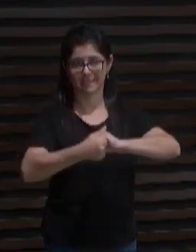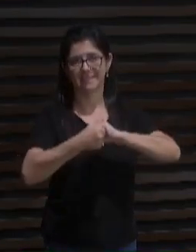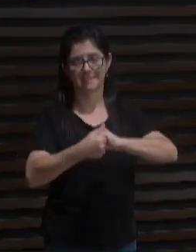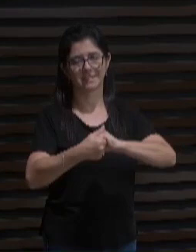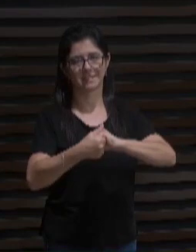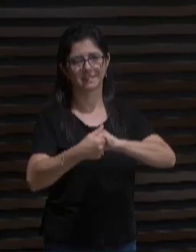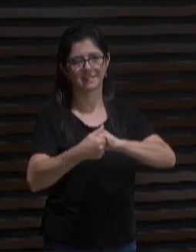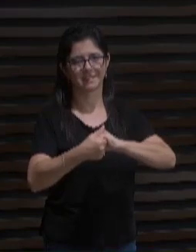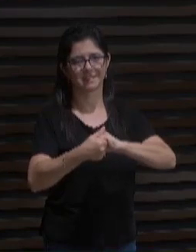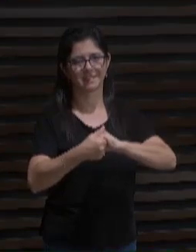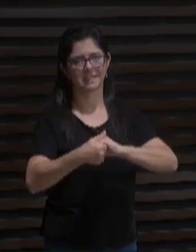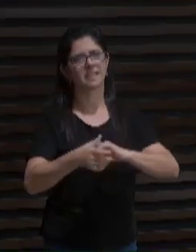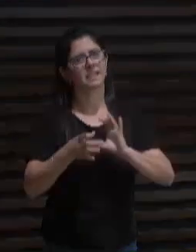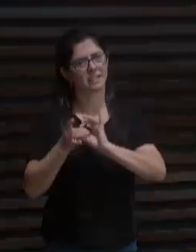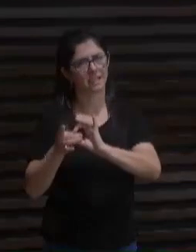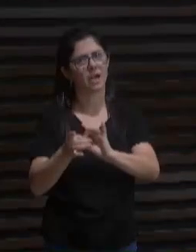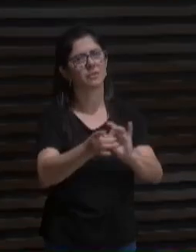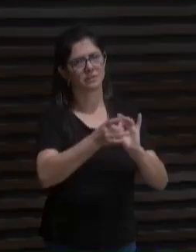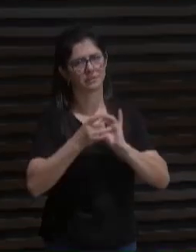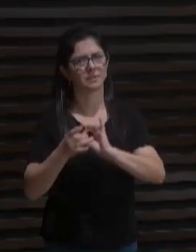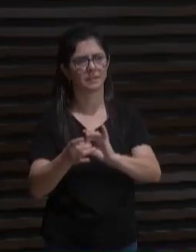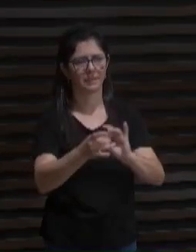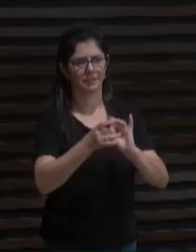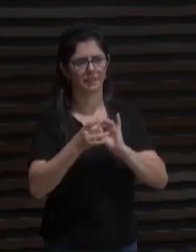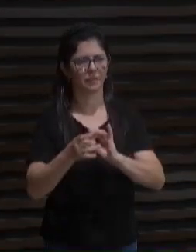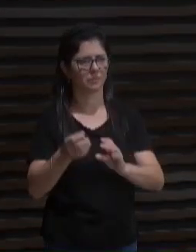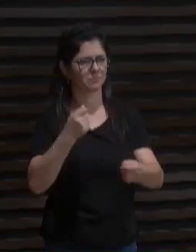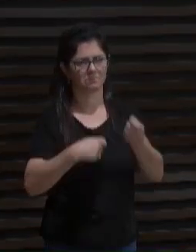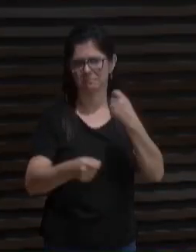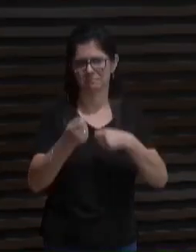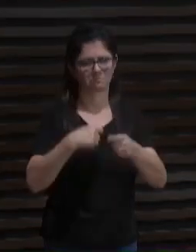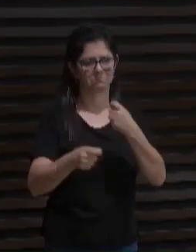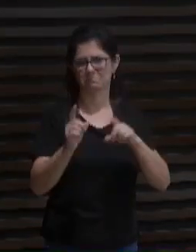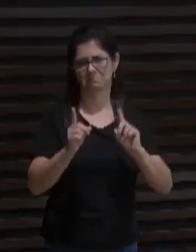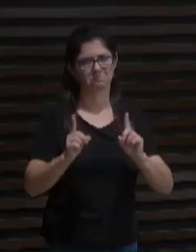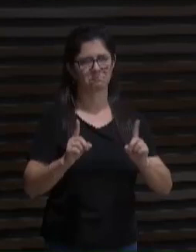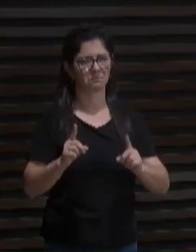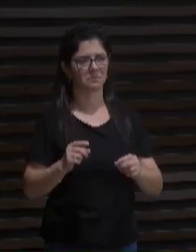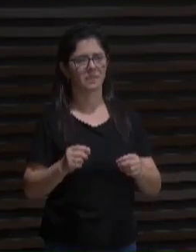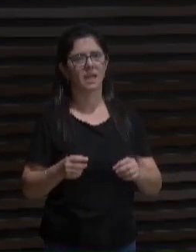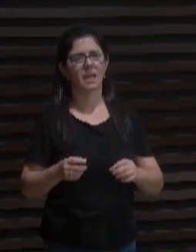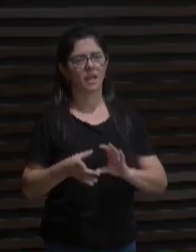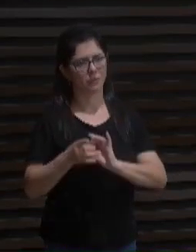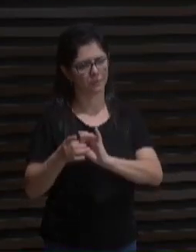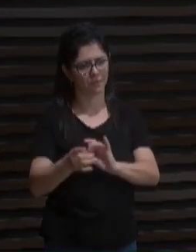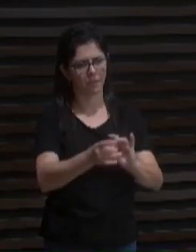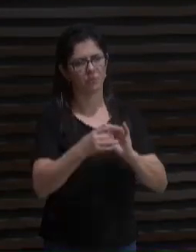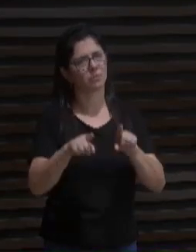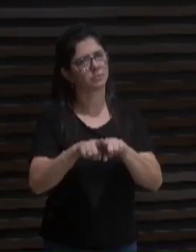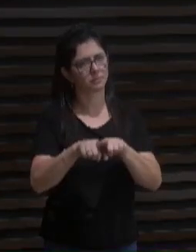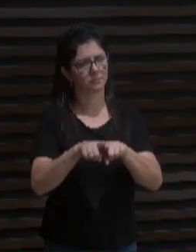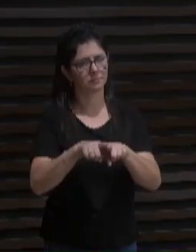Eu tenho comunhão, não é comunhão de negócio. É comunhão como irmão, é comunhão sem interesse, é meu